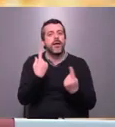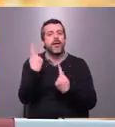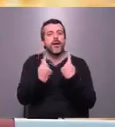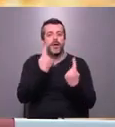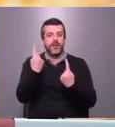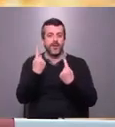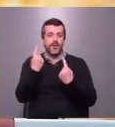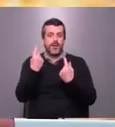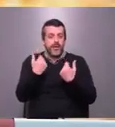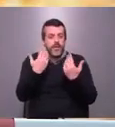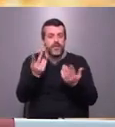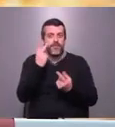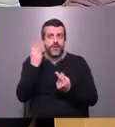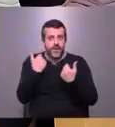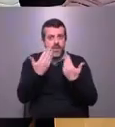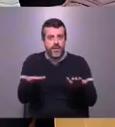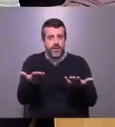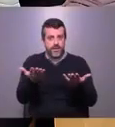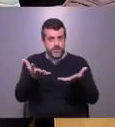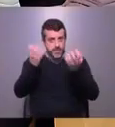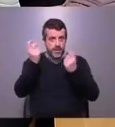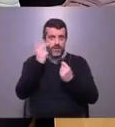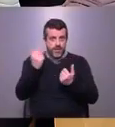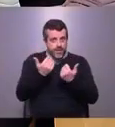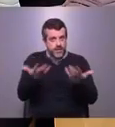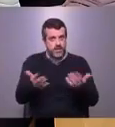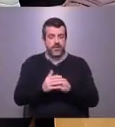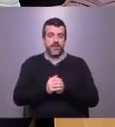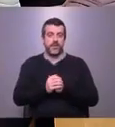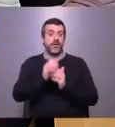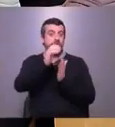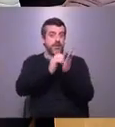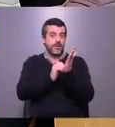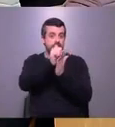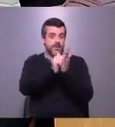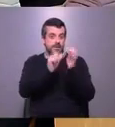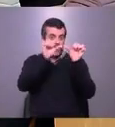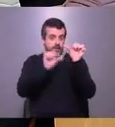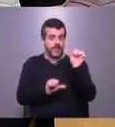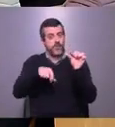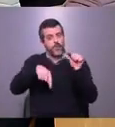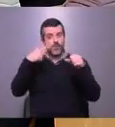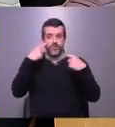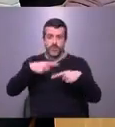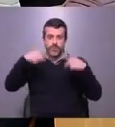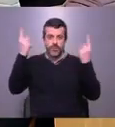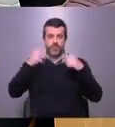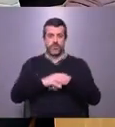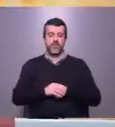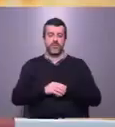dá, que nos dá vida, que nos quer dar vida. E é isso que a palavra de Deus hoje nos revela, nos dá a